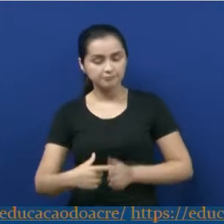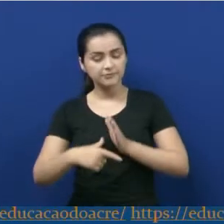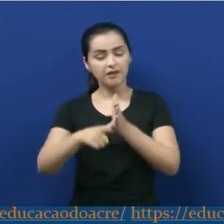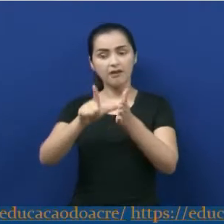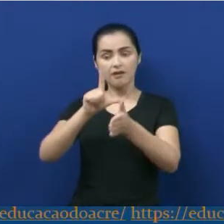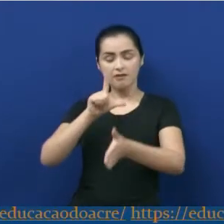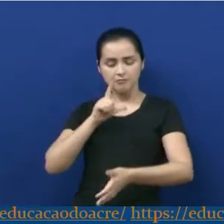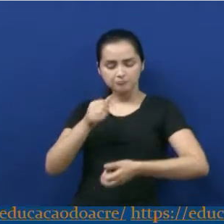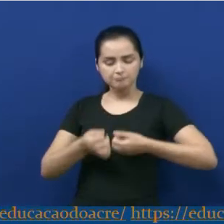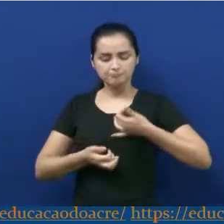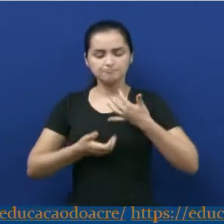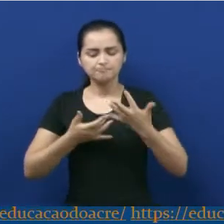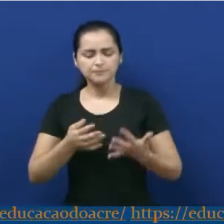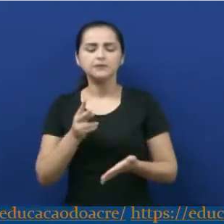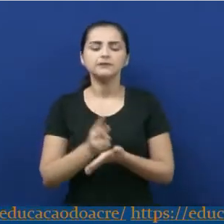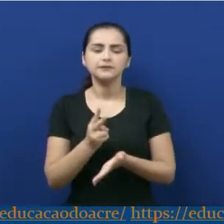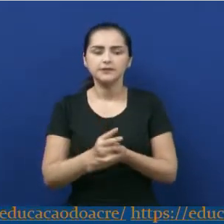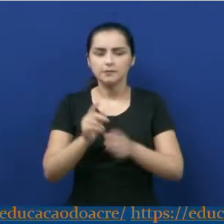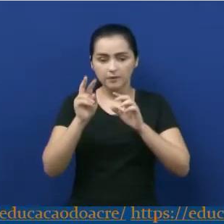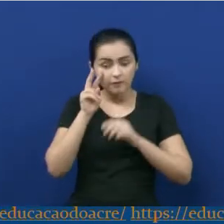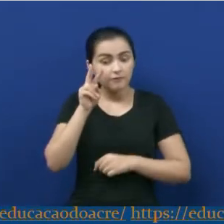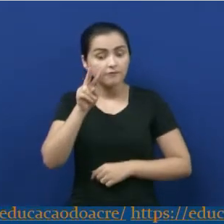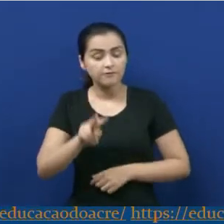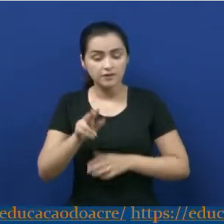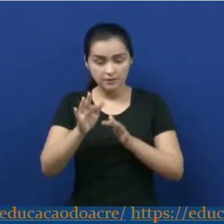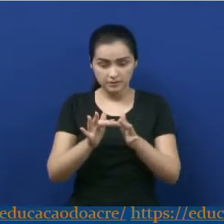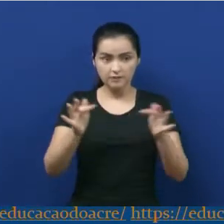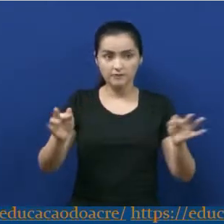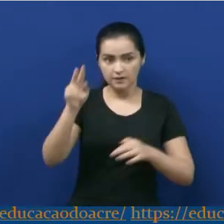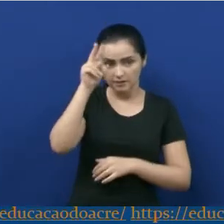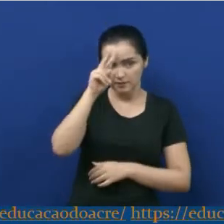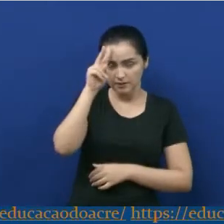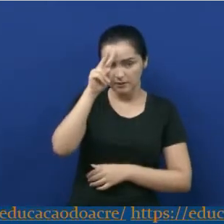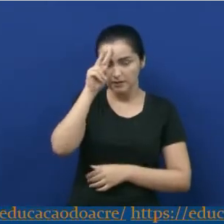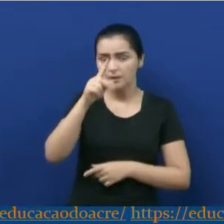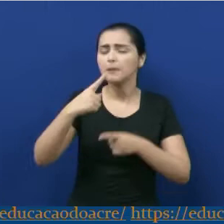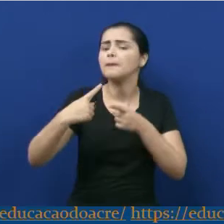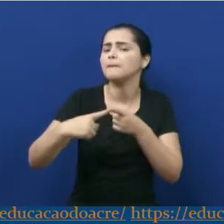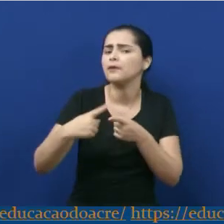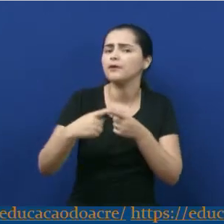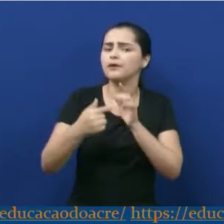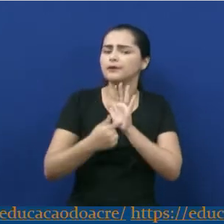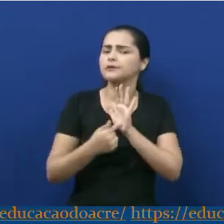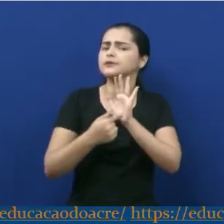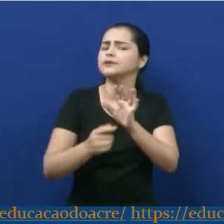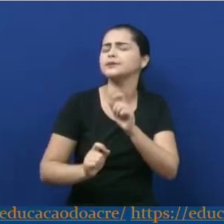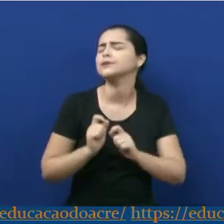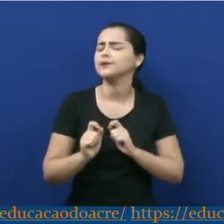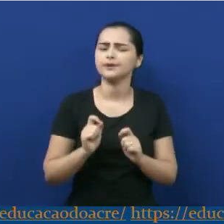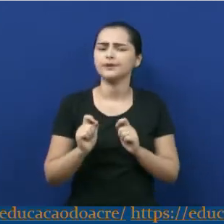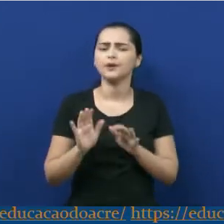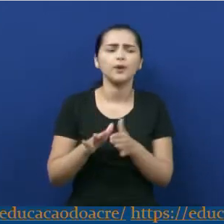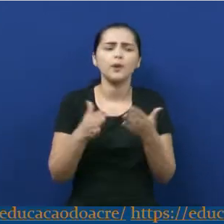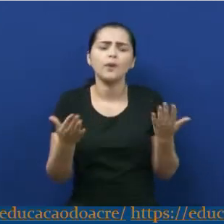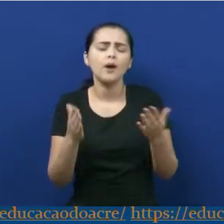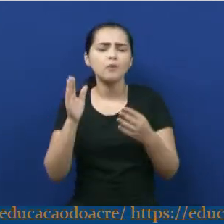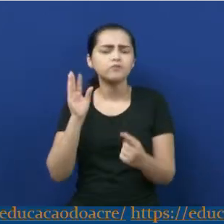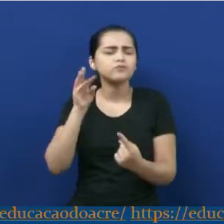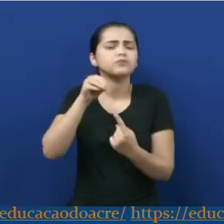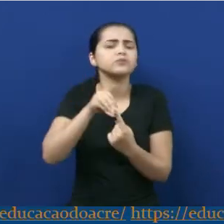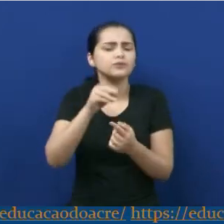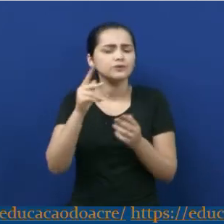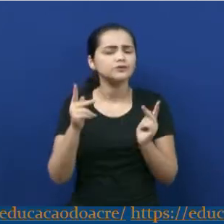vezes que vocês viram essa frase lembre-se que essa frase é de Sartre Por que que ele quis dizer isso Qual foi o entendimento